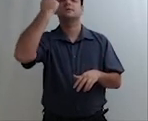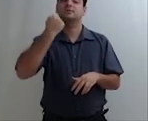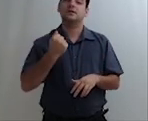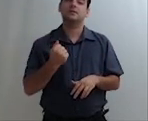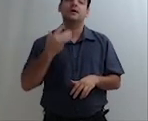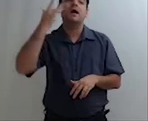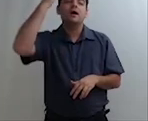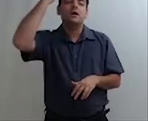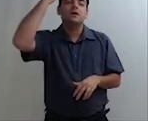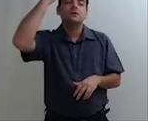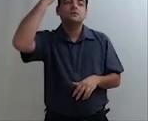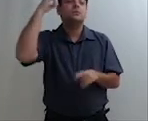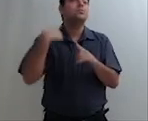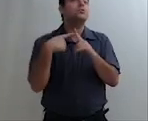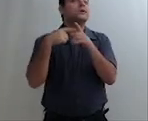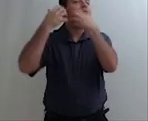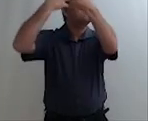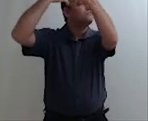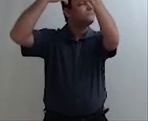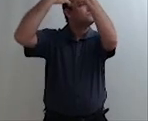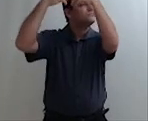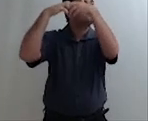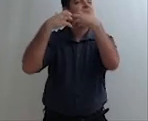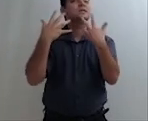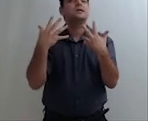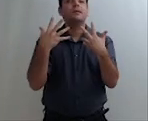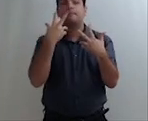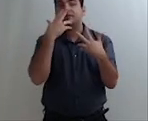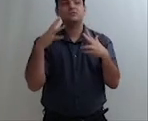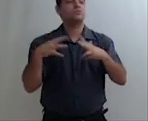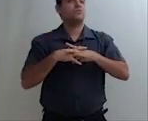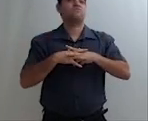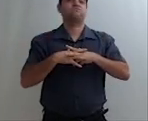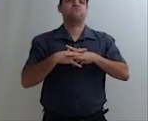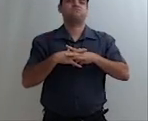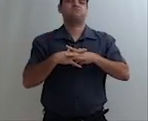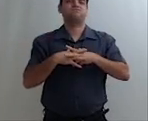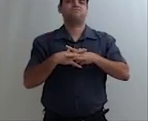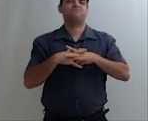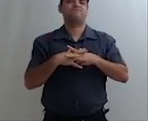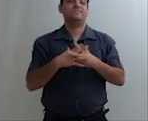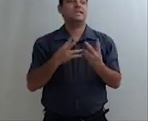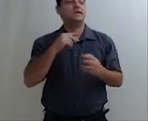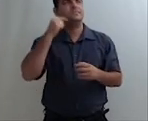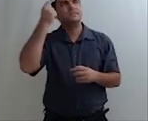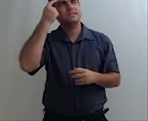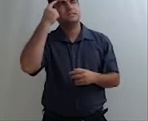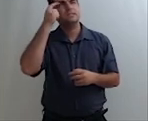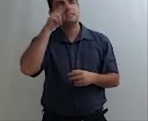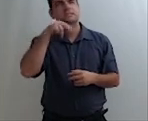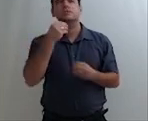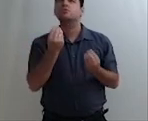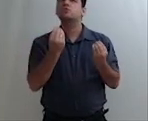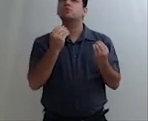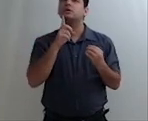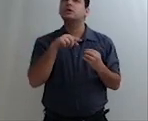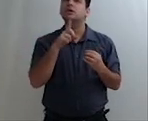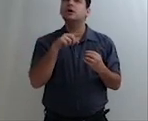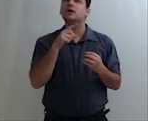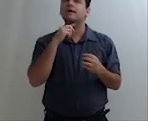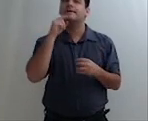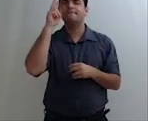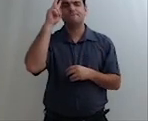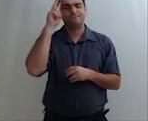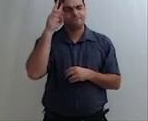o cérebro né de forma automática Inclusive durante o sono vai ajustando a